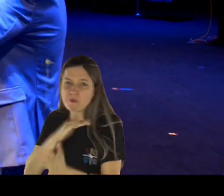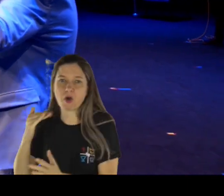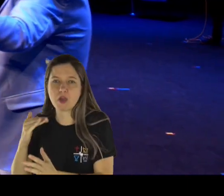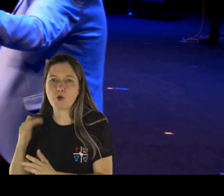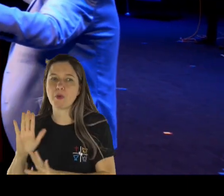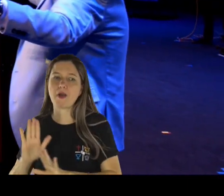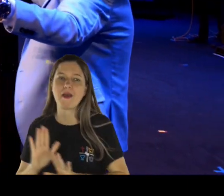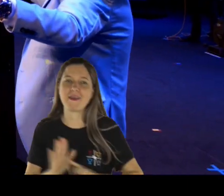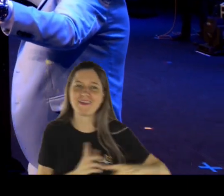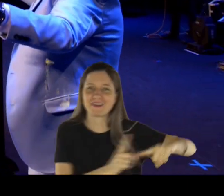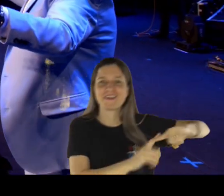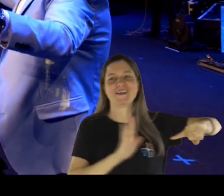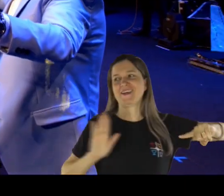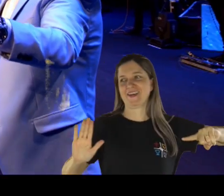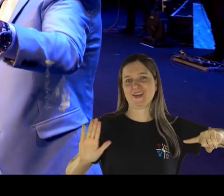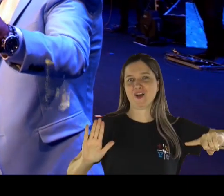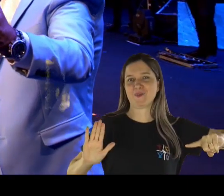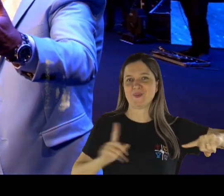Para tudo.